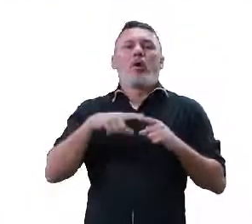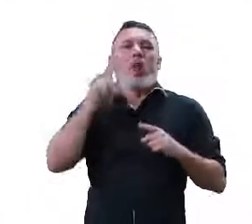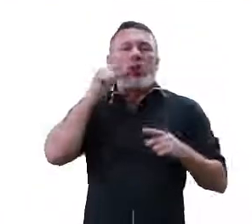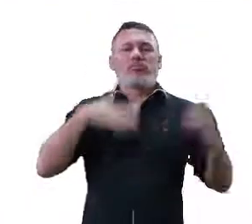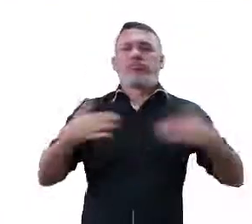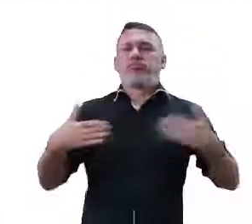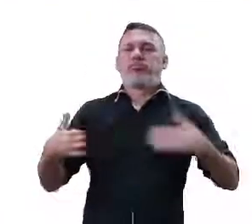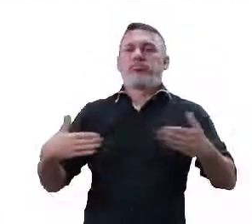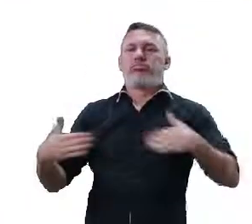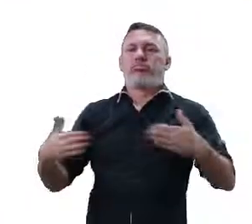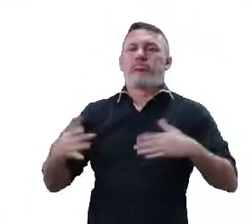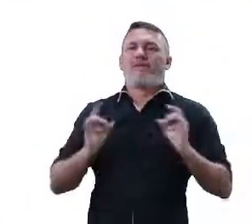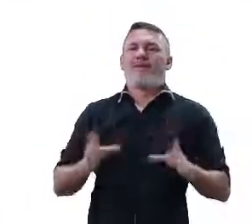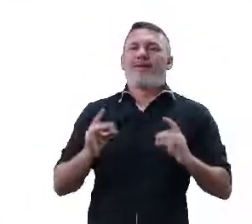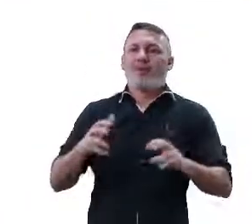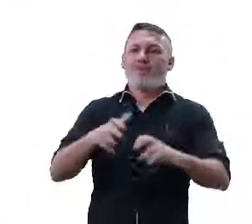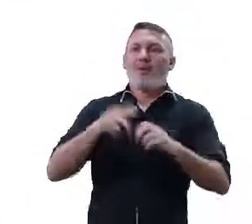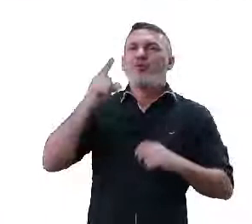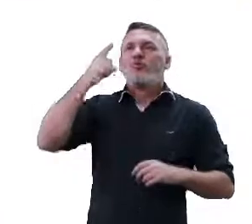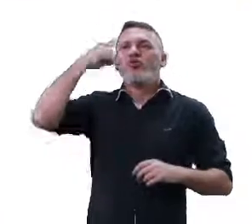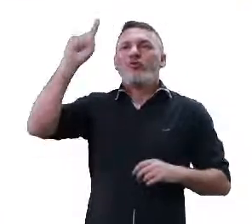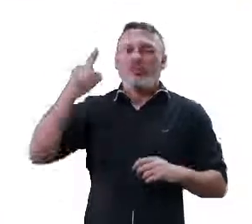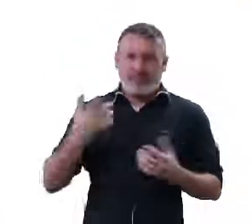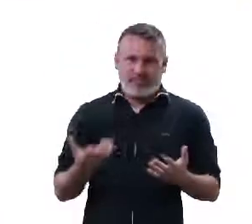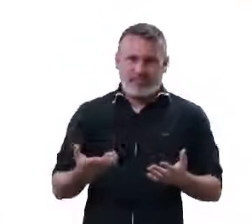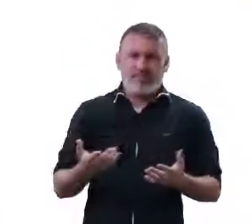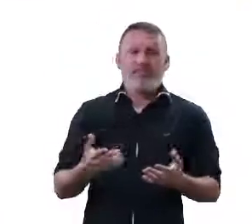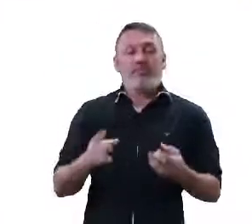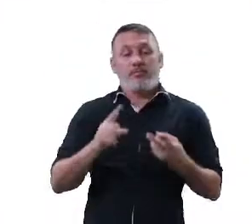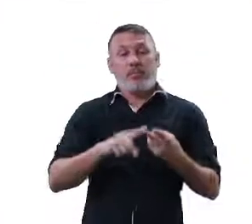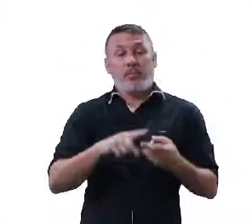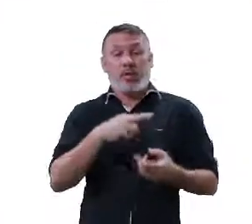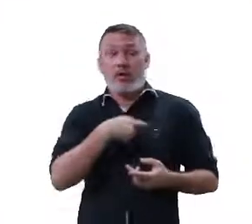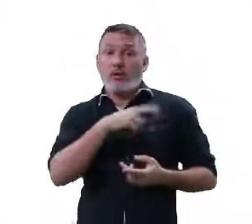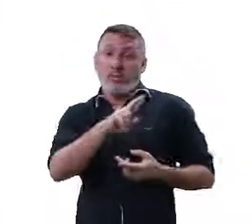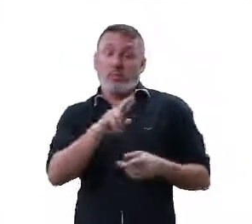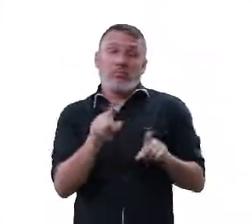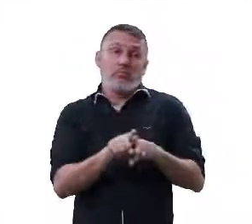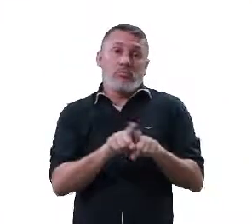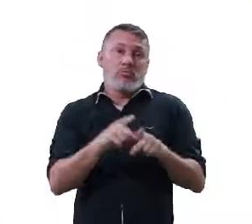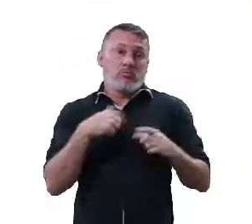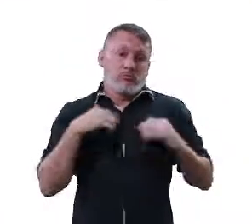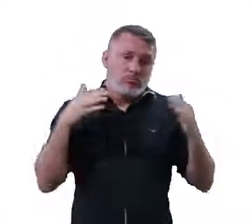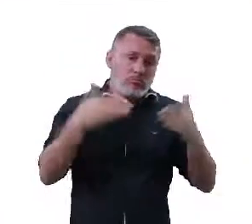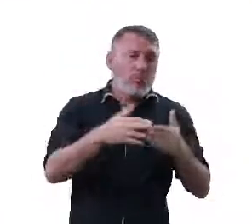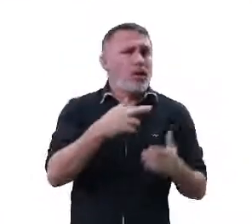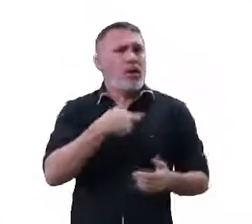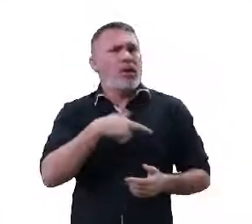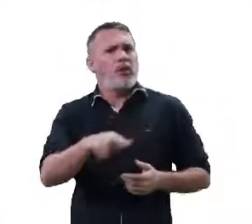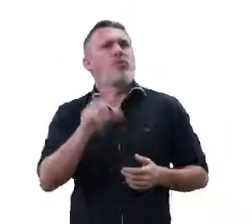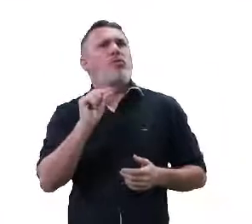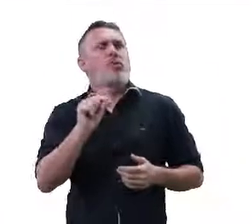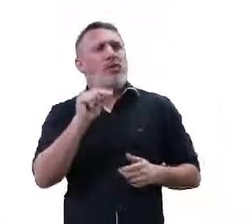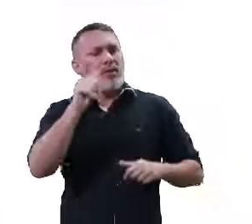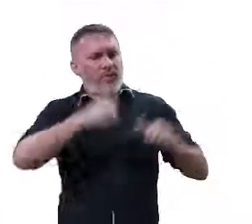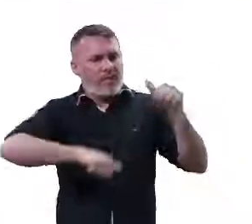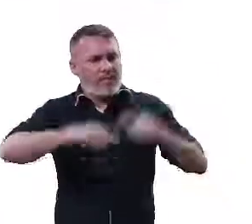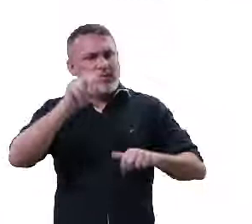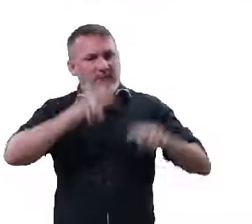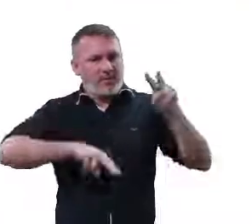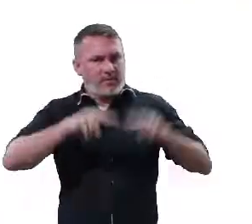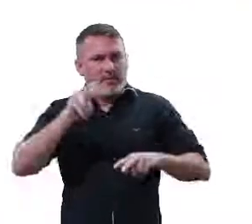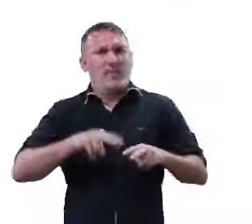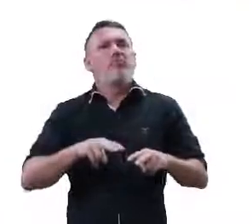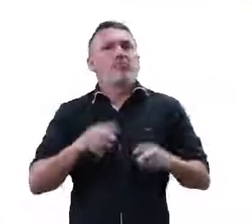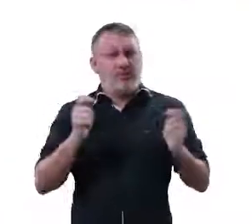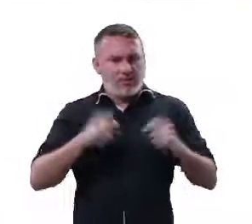comércio sempre em atividade. A religião, então eu posso falar, analisar sociologicamente,